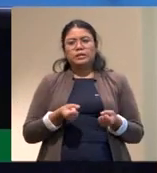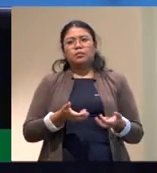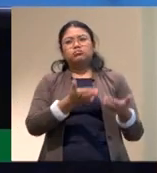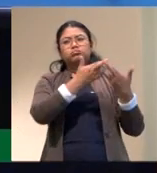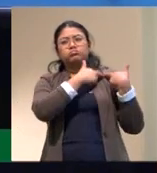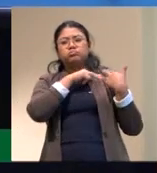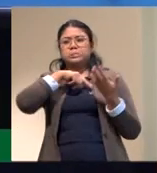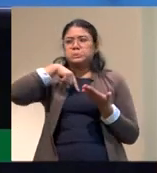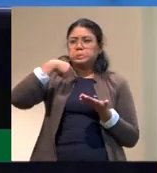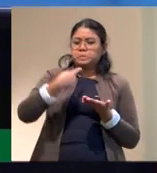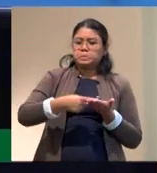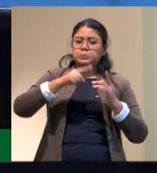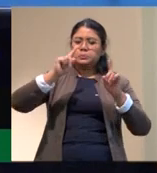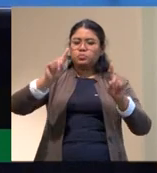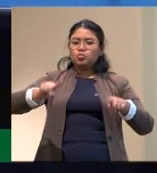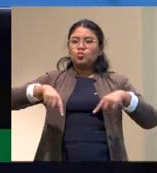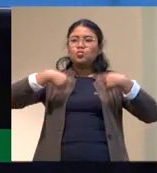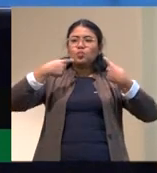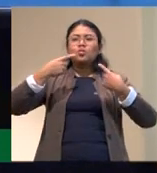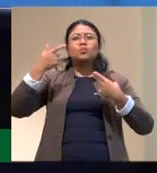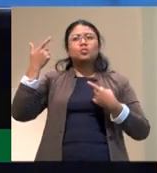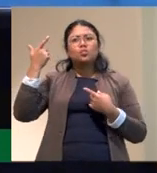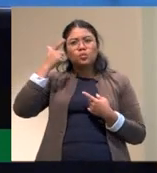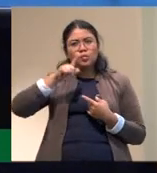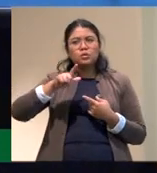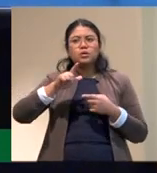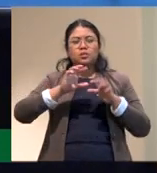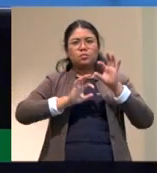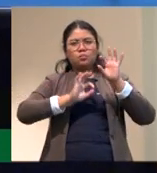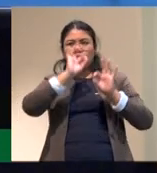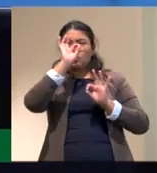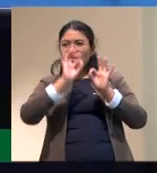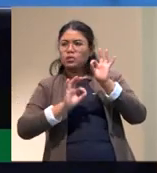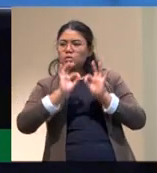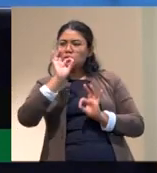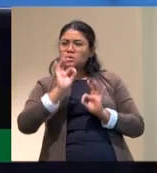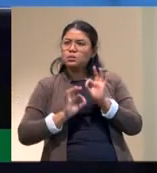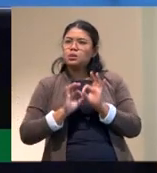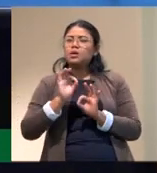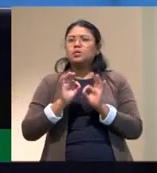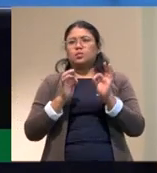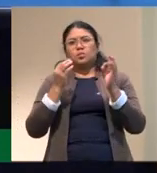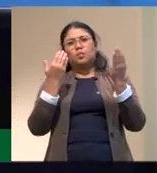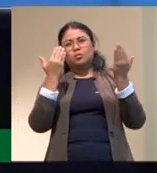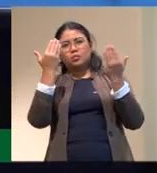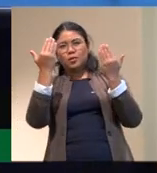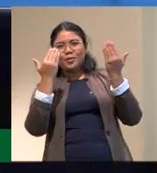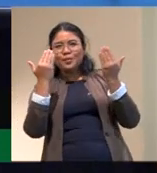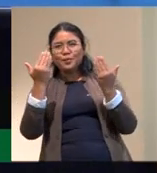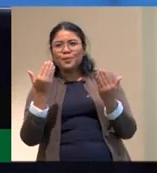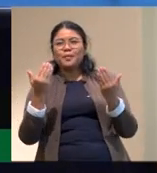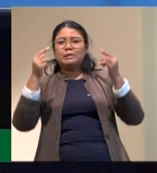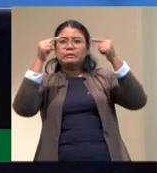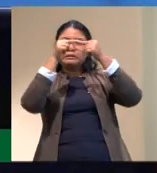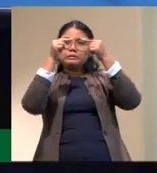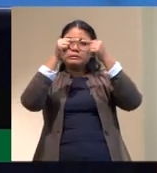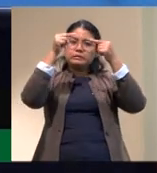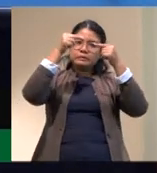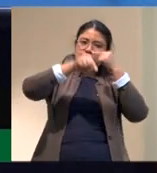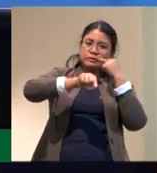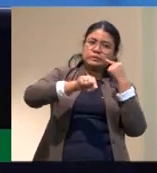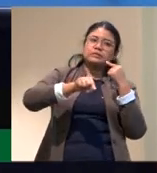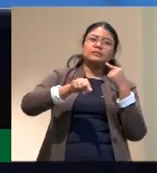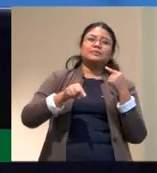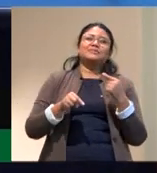fato, fazer uma compatibilização e um cotejamento, como vocês estão chamando, né?